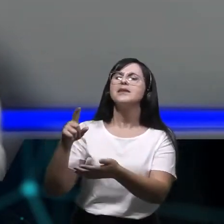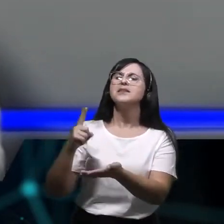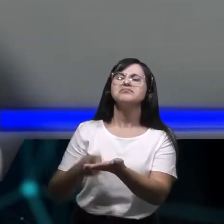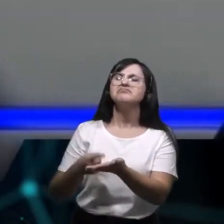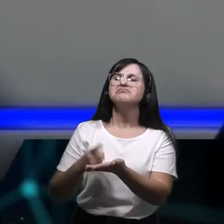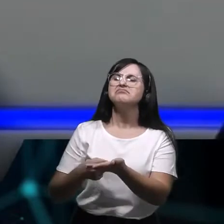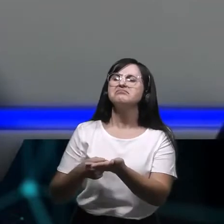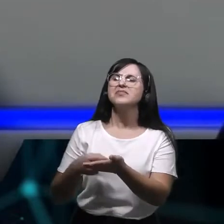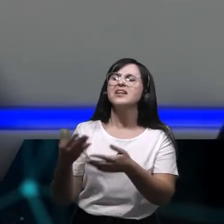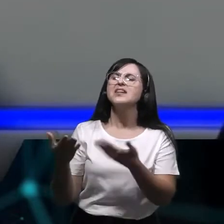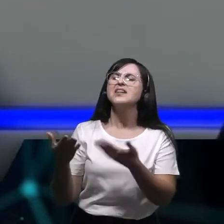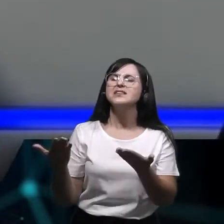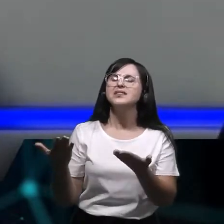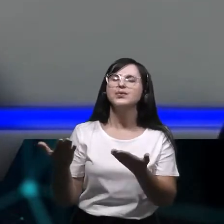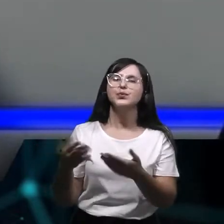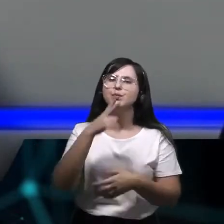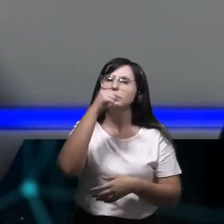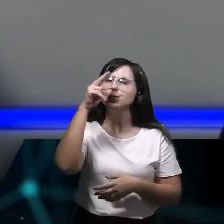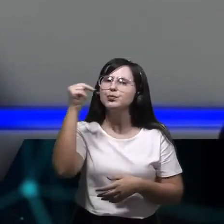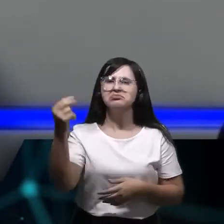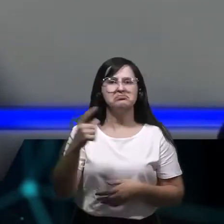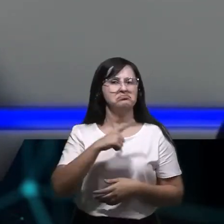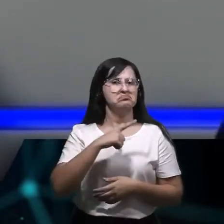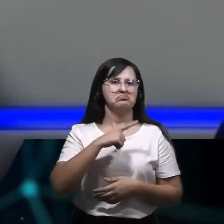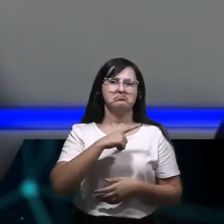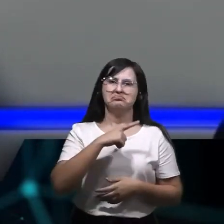mandou, Rubinho. Nunca mandou para Rubinho